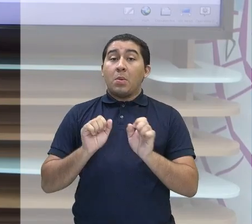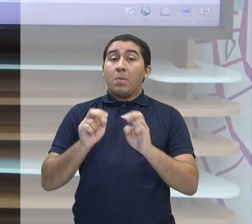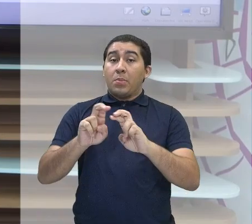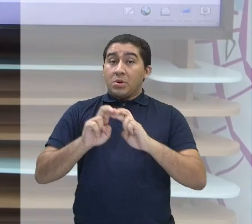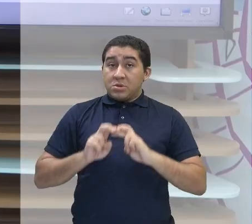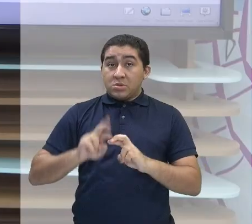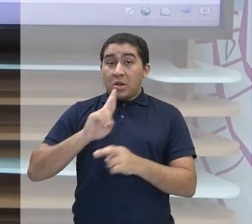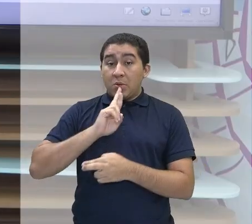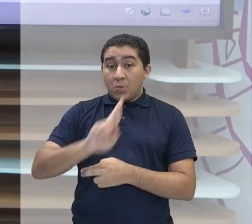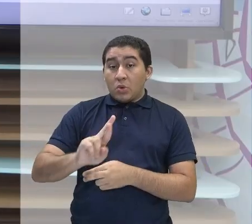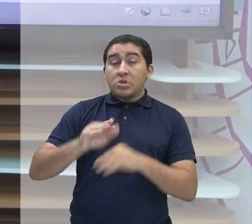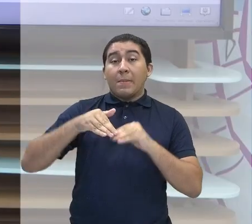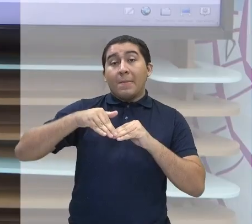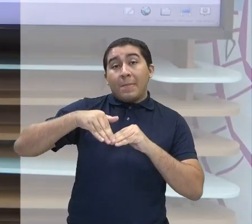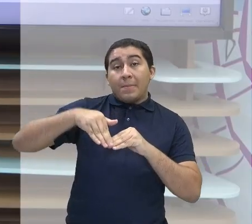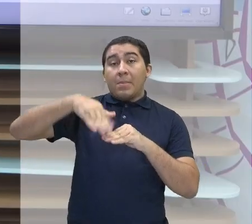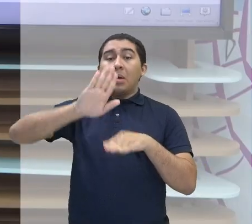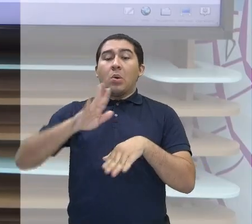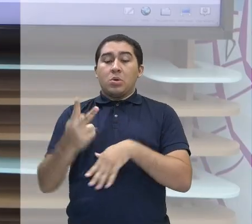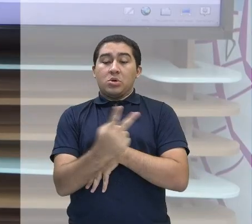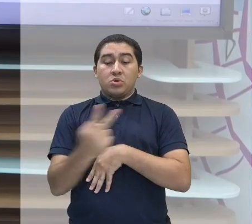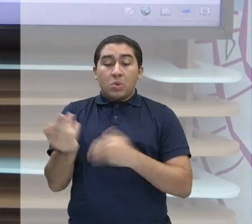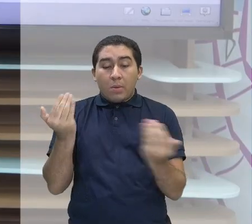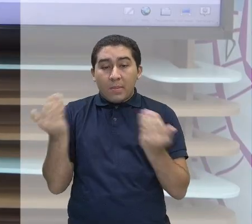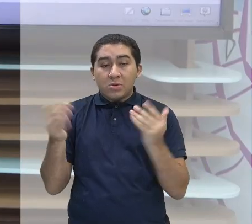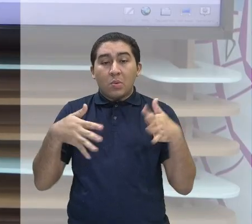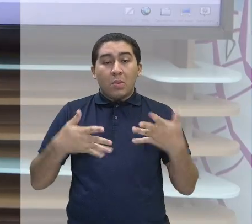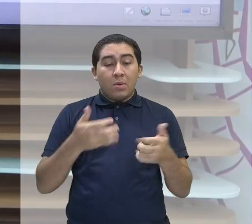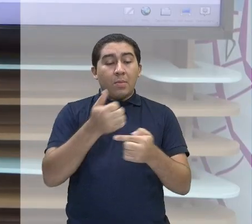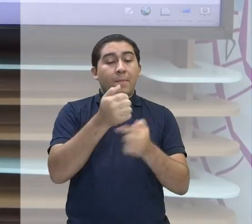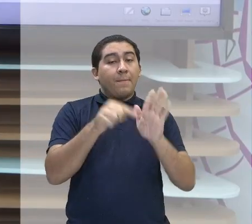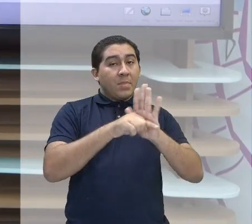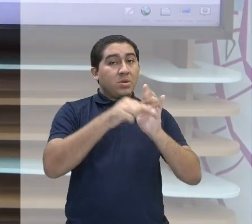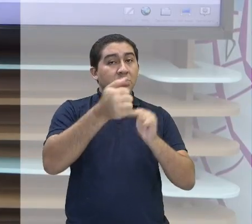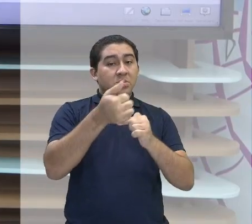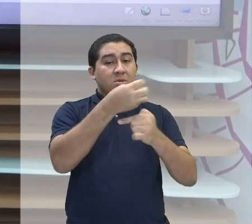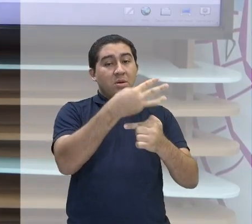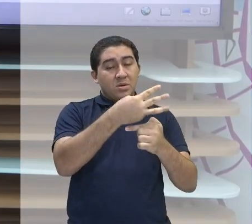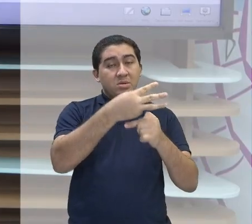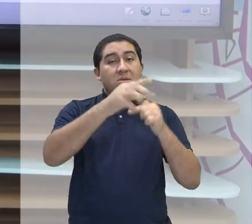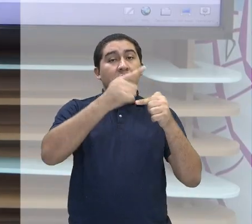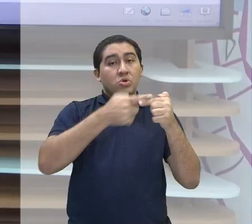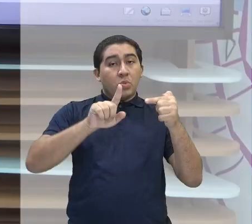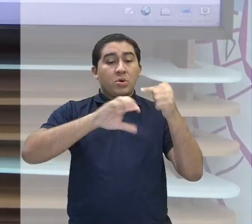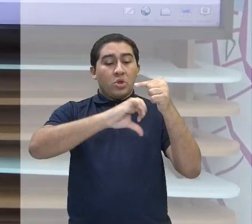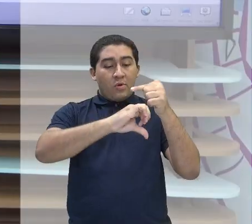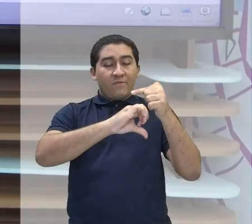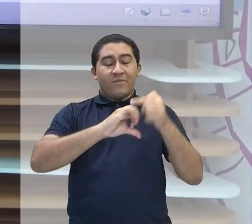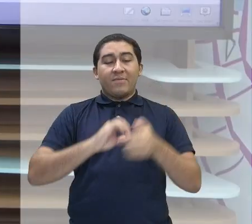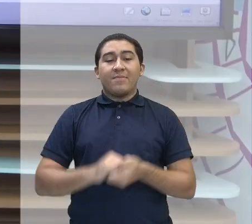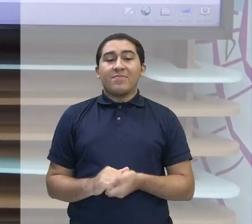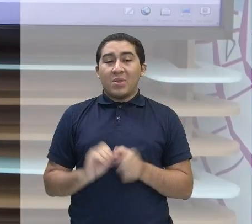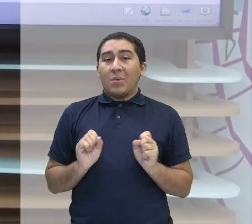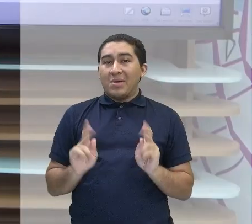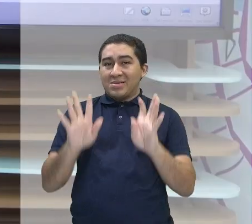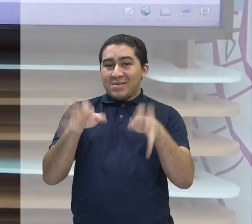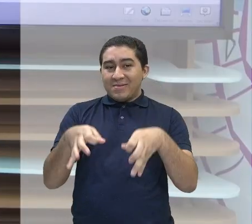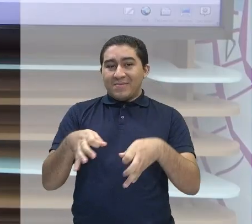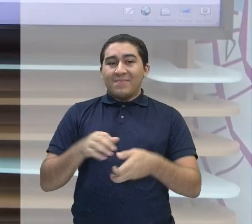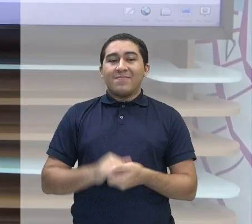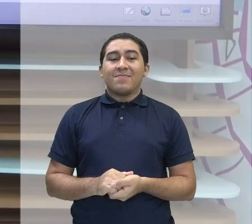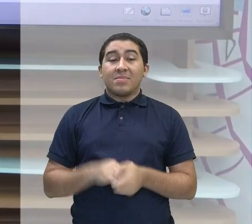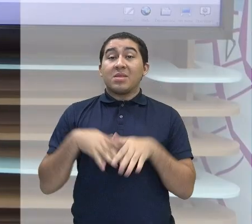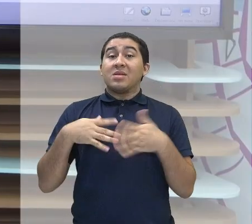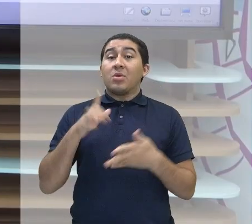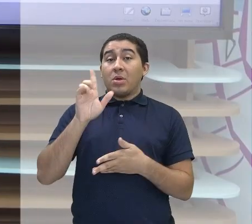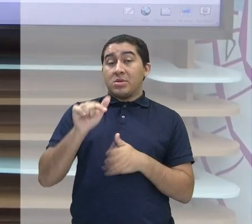a fração maior entre essas duas aqui será menos 13 sobre 9. Tá bom, pessoal? Então,